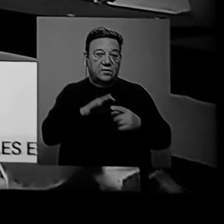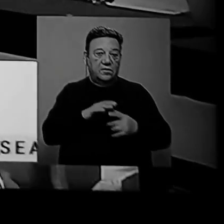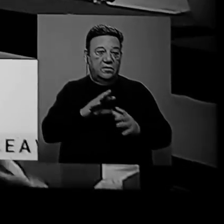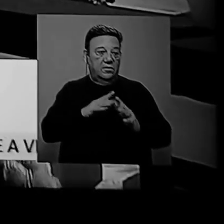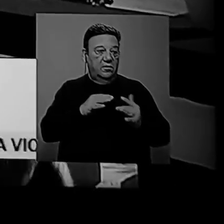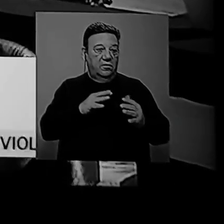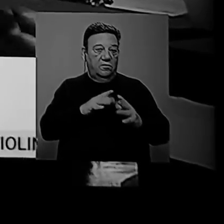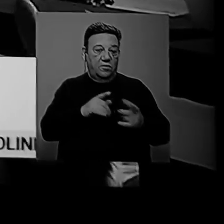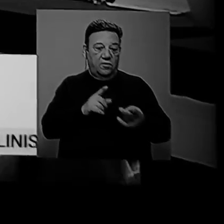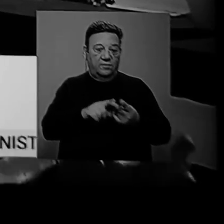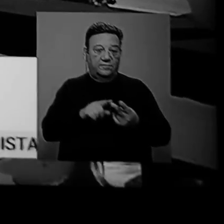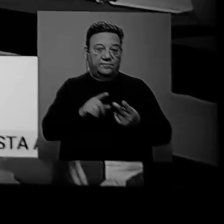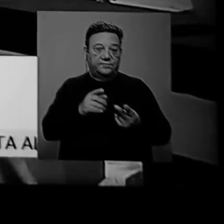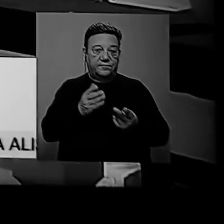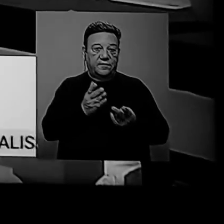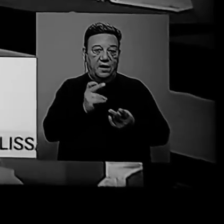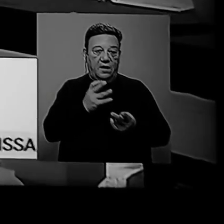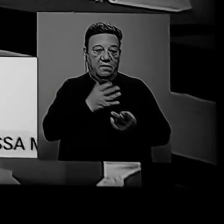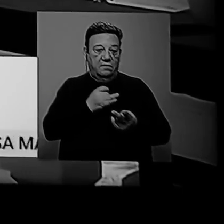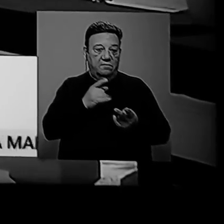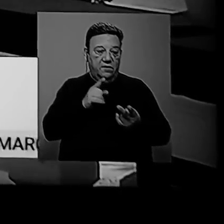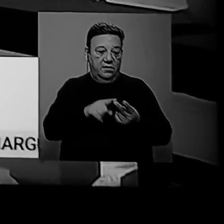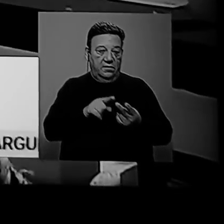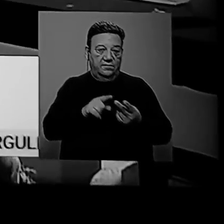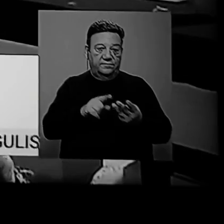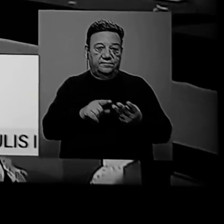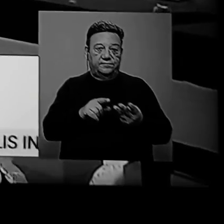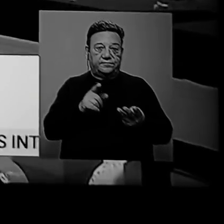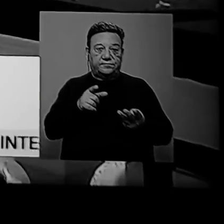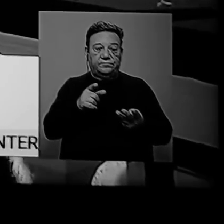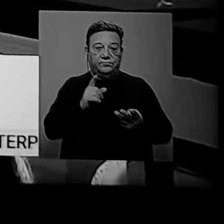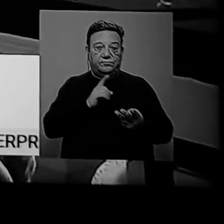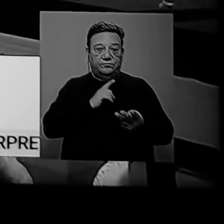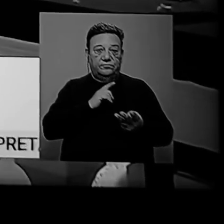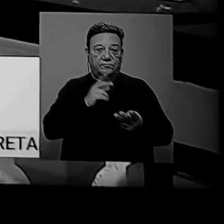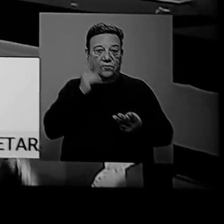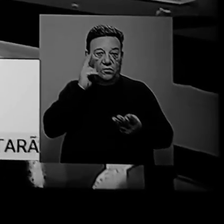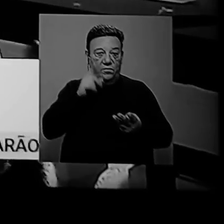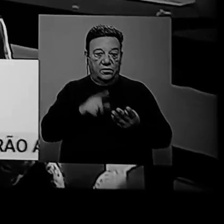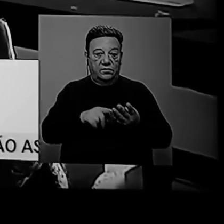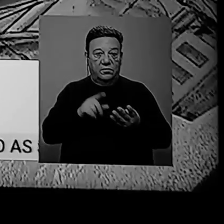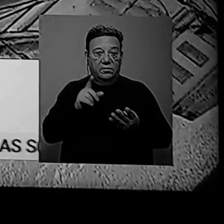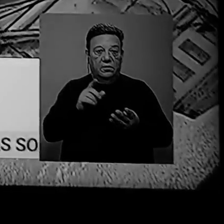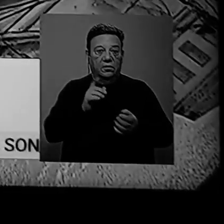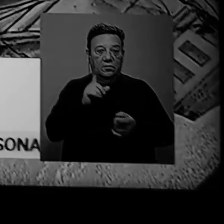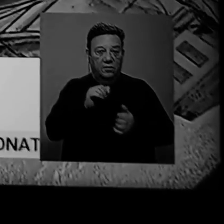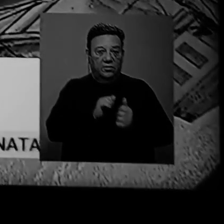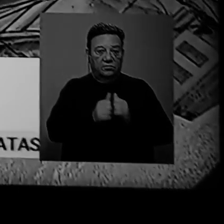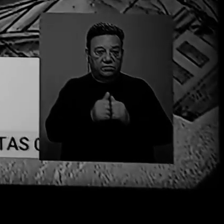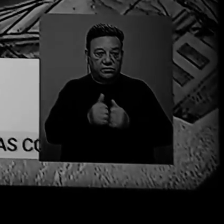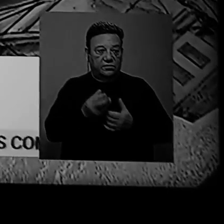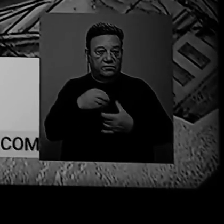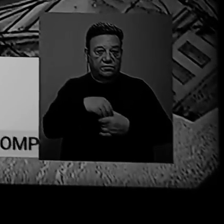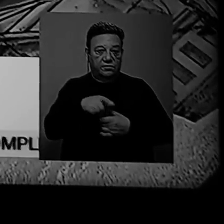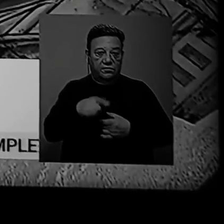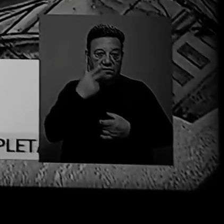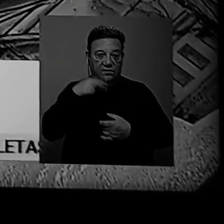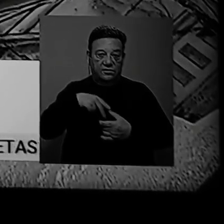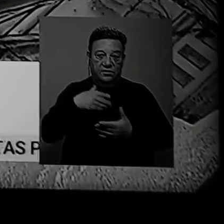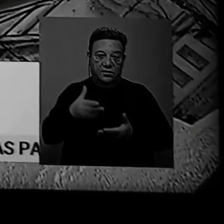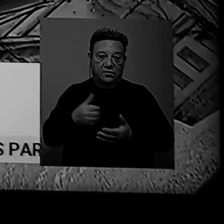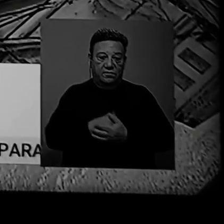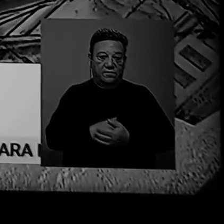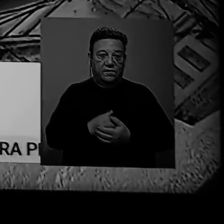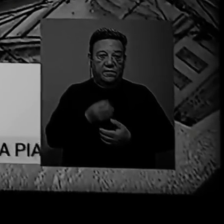bola, como era a questão da academia, como era a questão dos próprios bombeiros e atletas que estão aqui distinguidos.